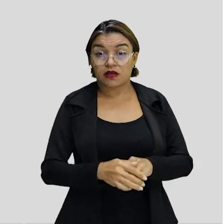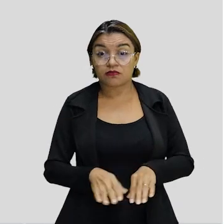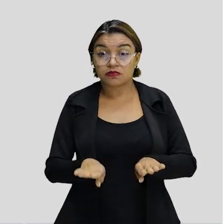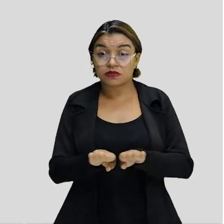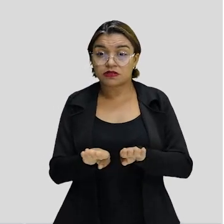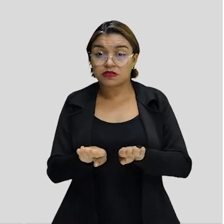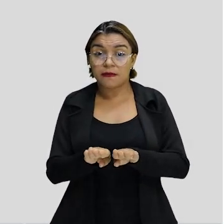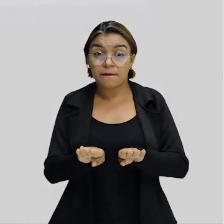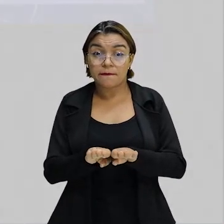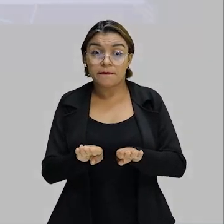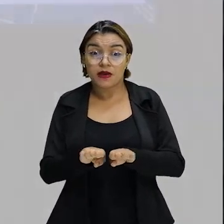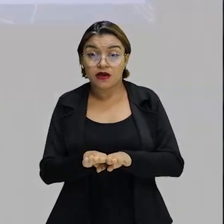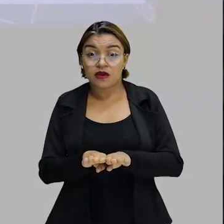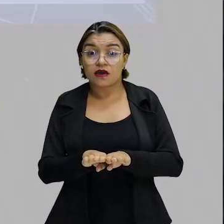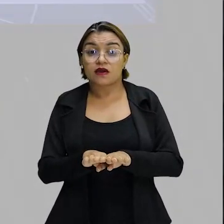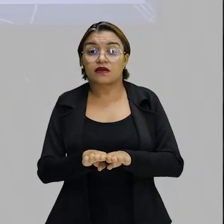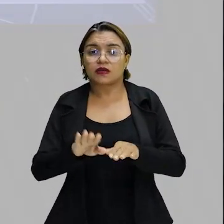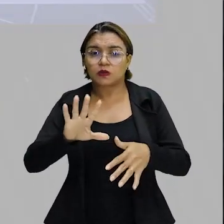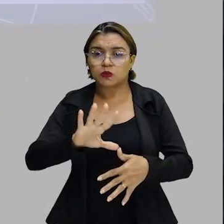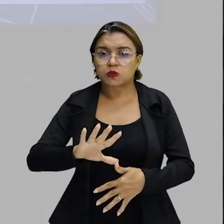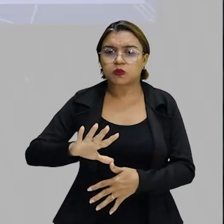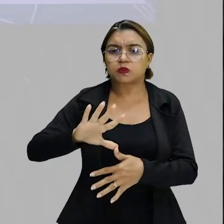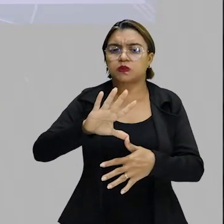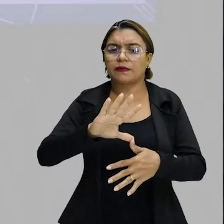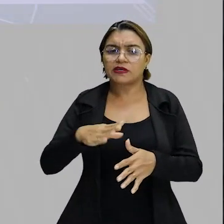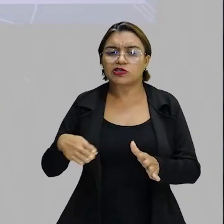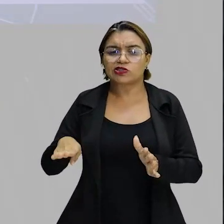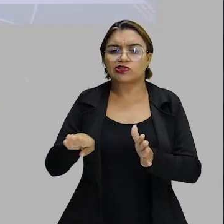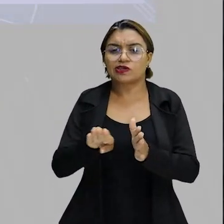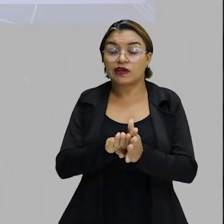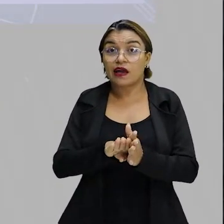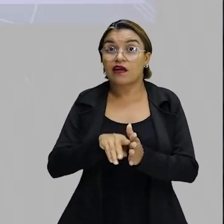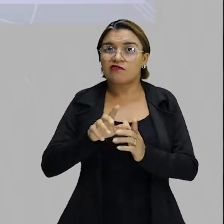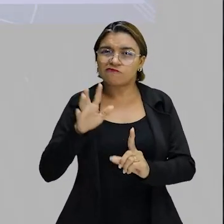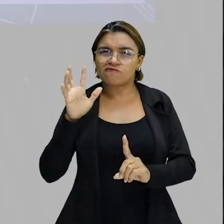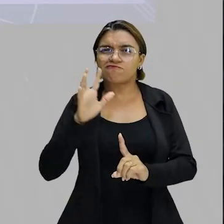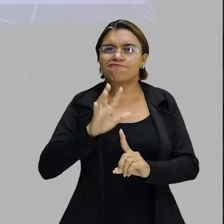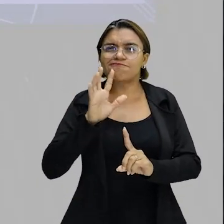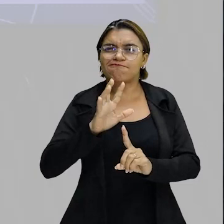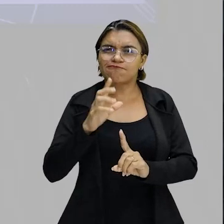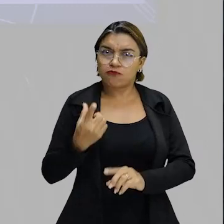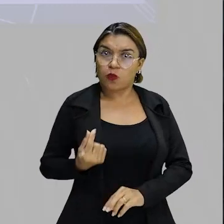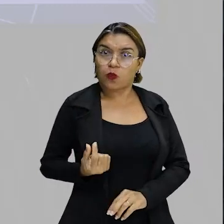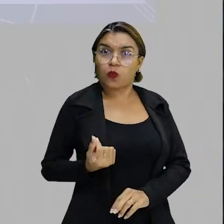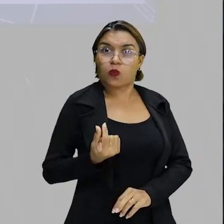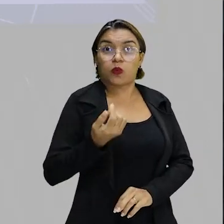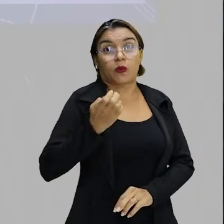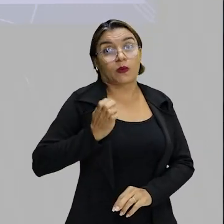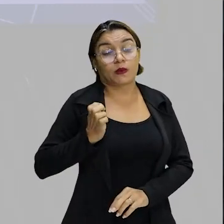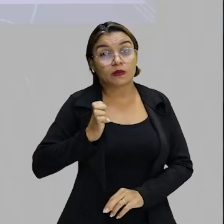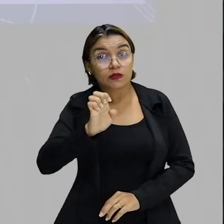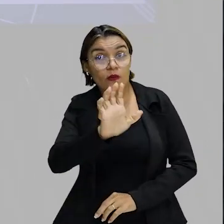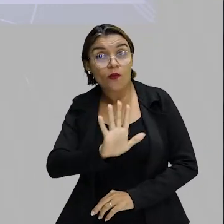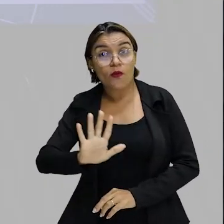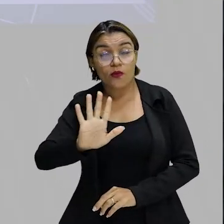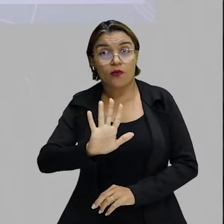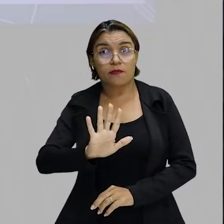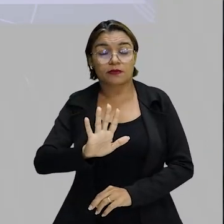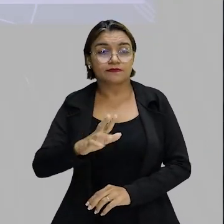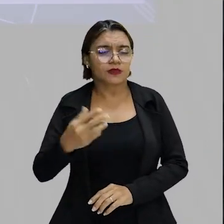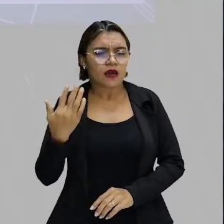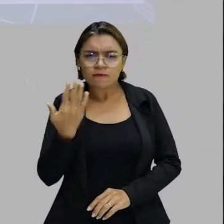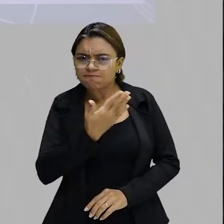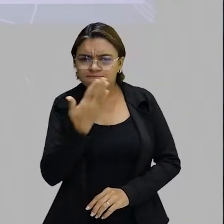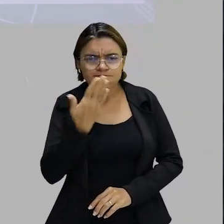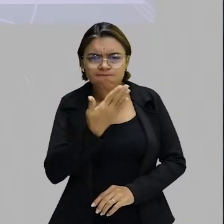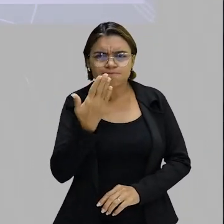invisibilizados nas Américas para o enriquecimento da Europa. E essa invisibilidade, em algumas situações,